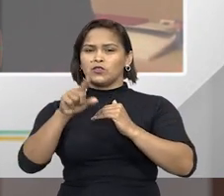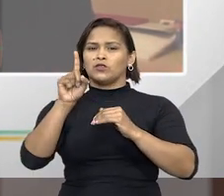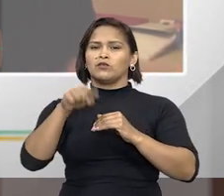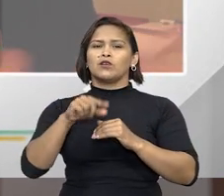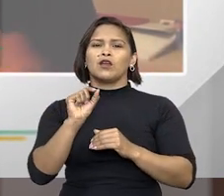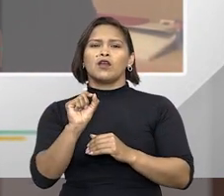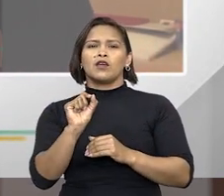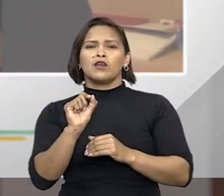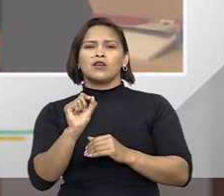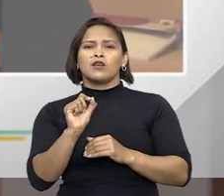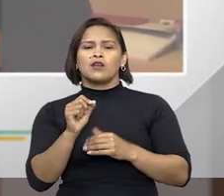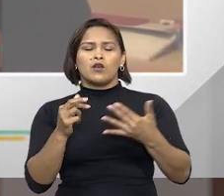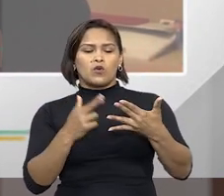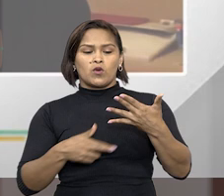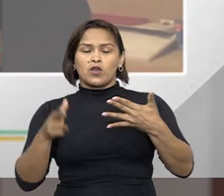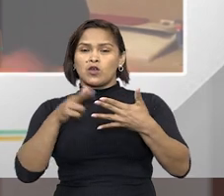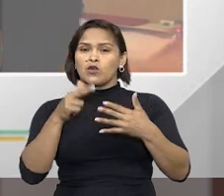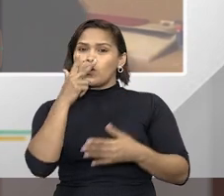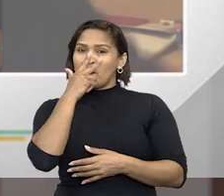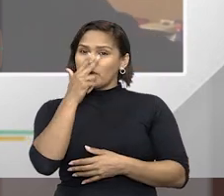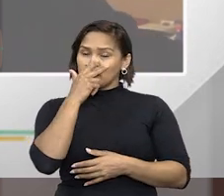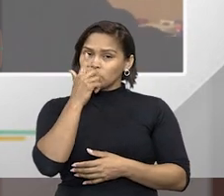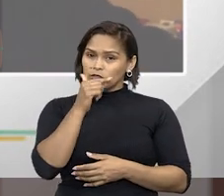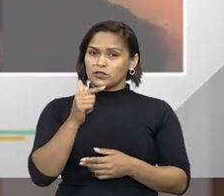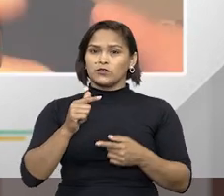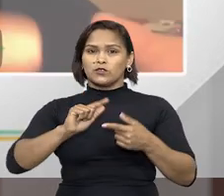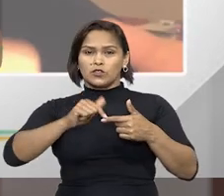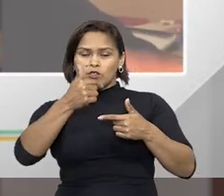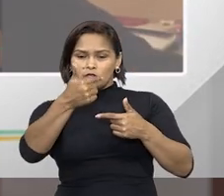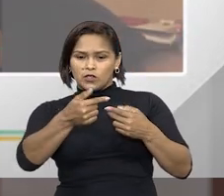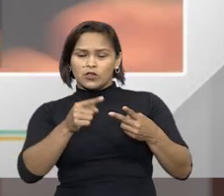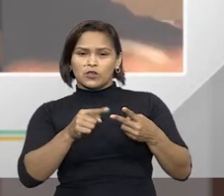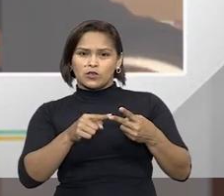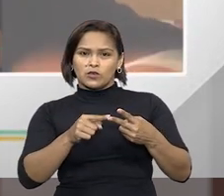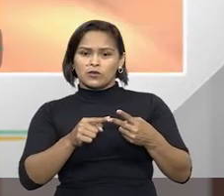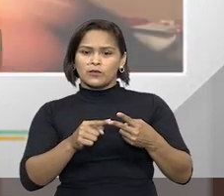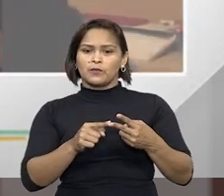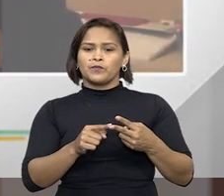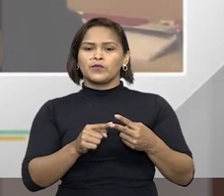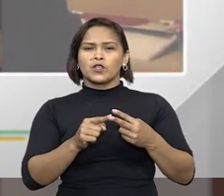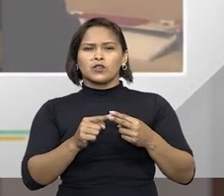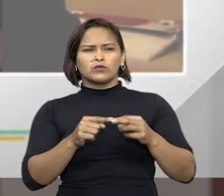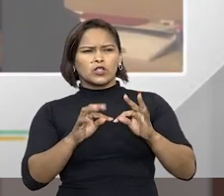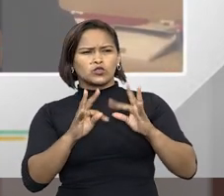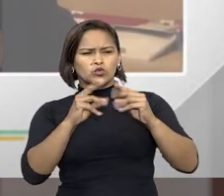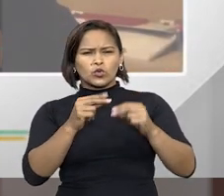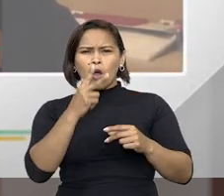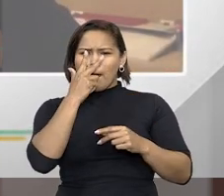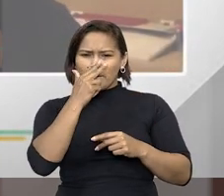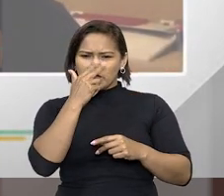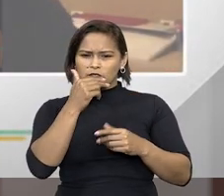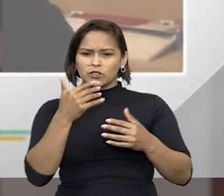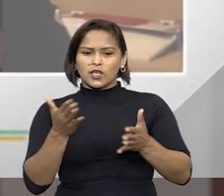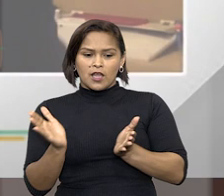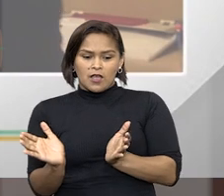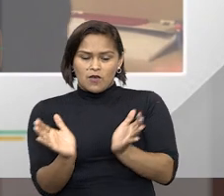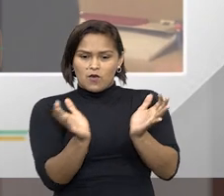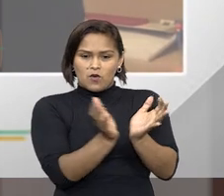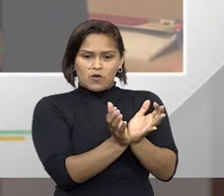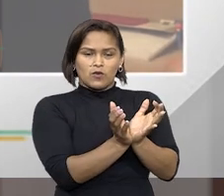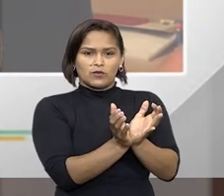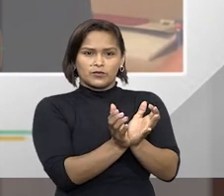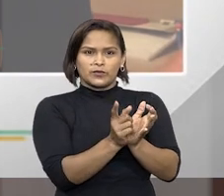dos recursos repetitivos e o outro. Né? Então, se está tudo repetitivo, ele vai para uma bacia e se